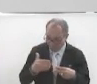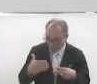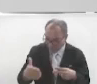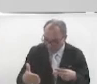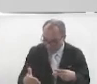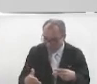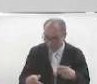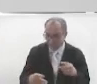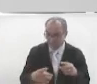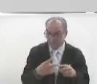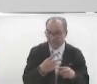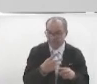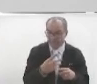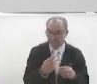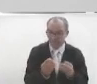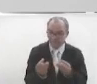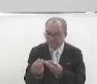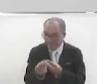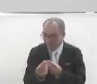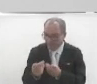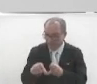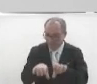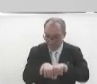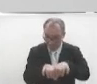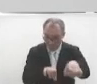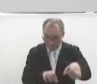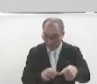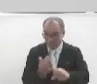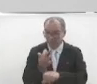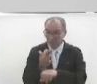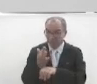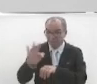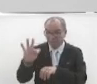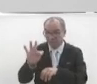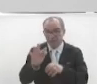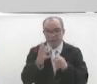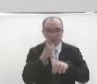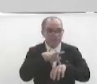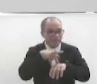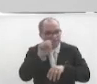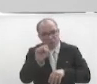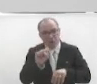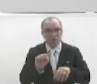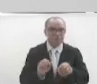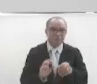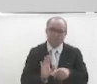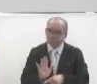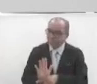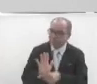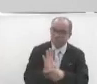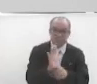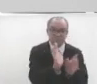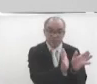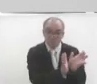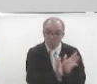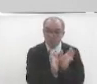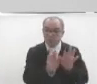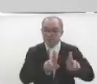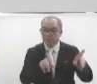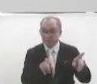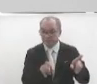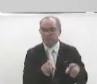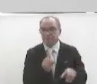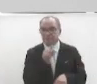por critérios de qualificação e habilitação de queridas constituindo em classes